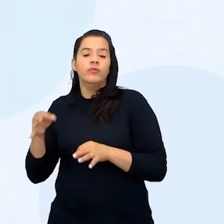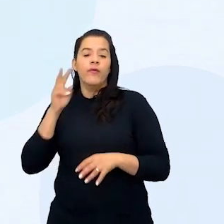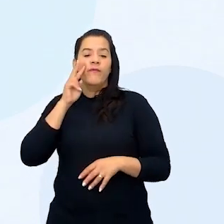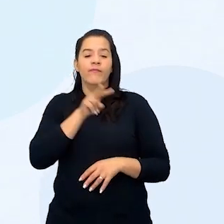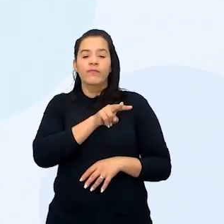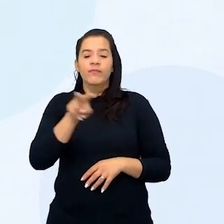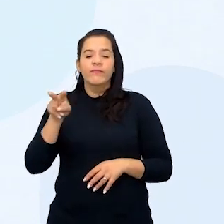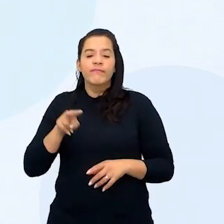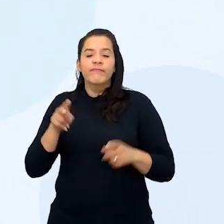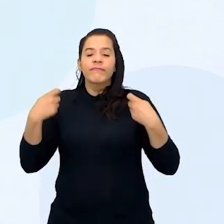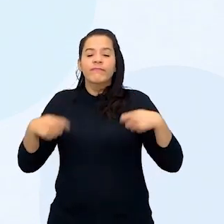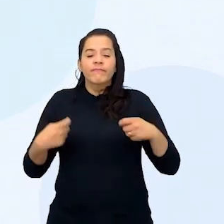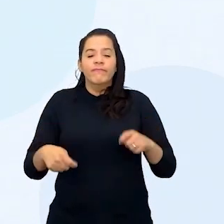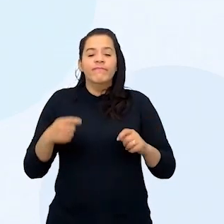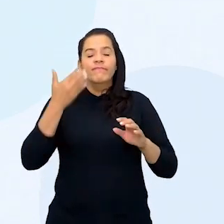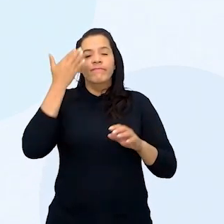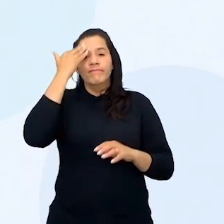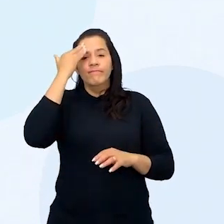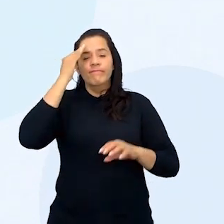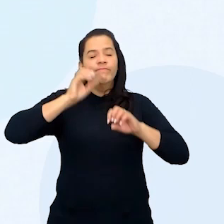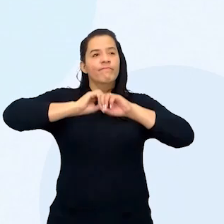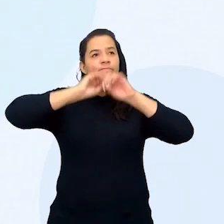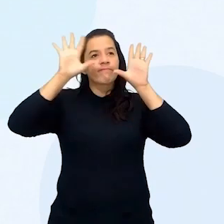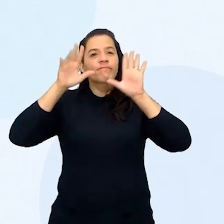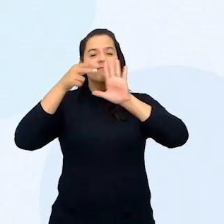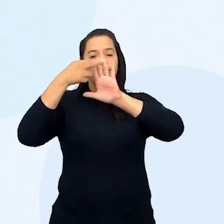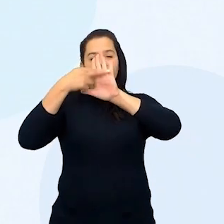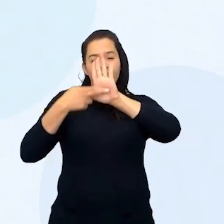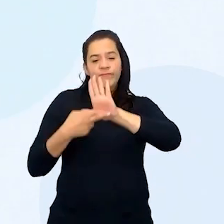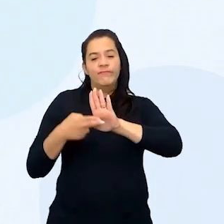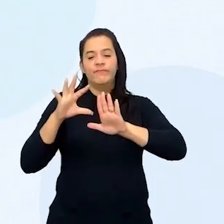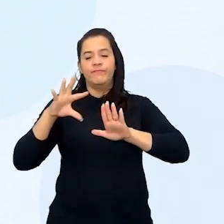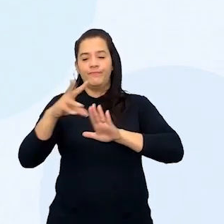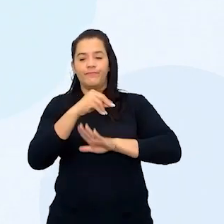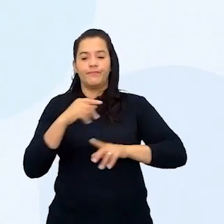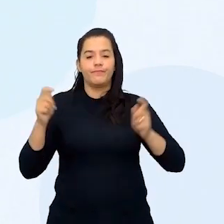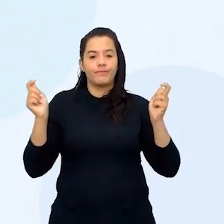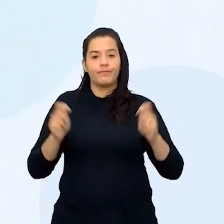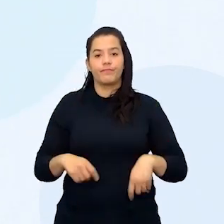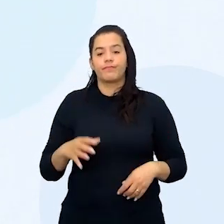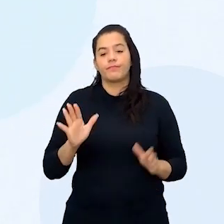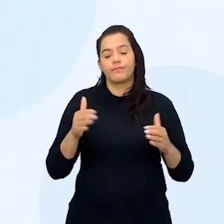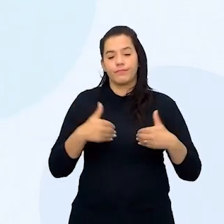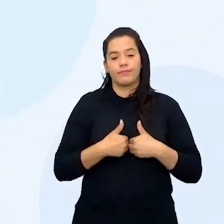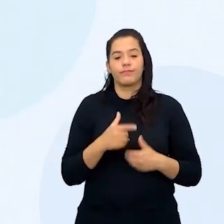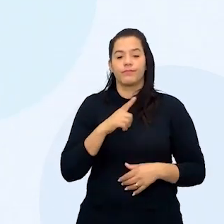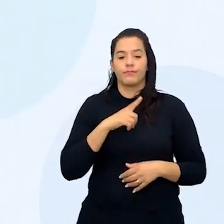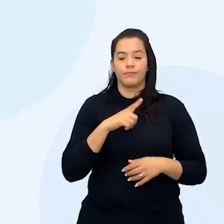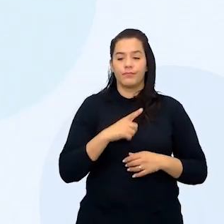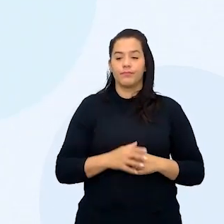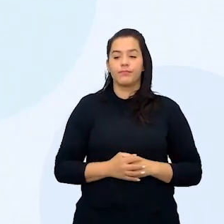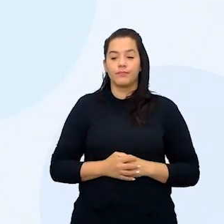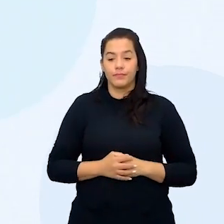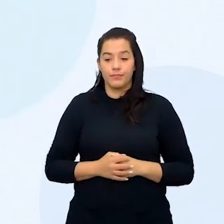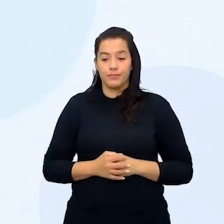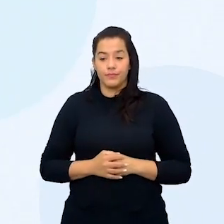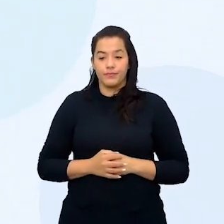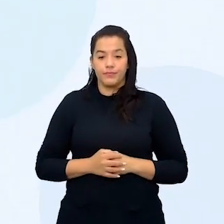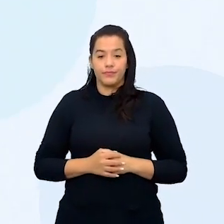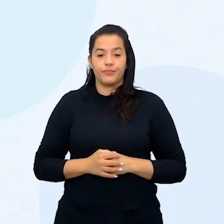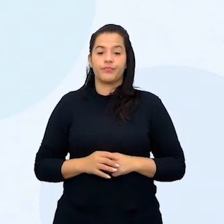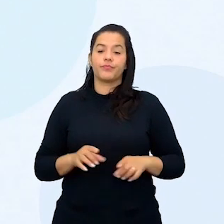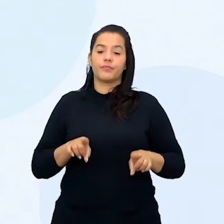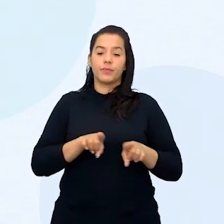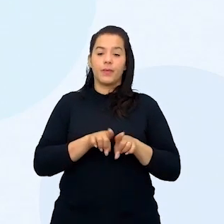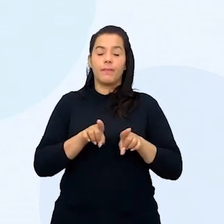de conceitos e regras. Isso é super importante para o aluno que tem o transtorno do espectro do autismo. Estabelece